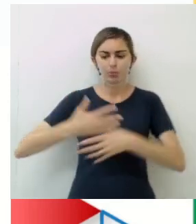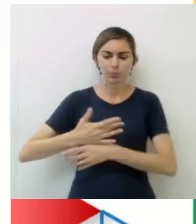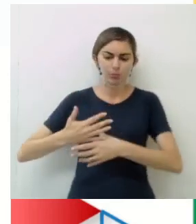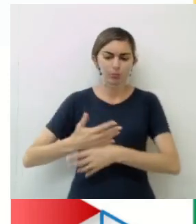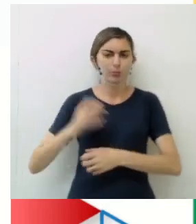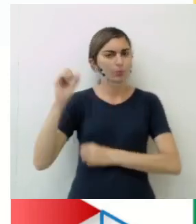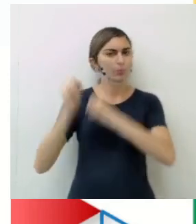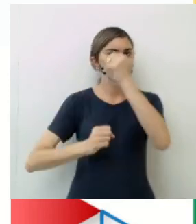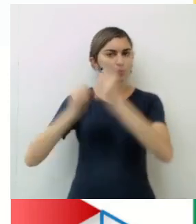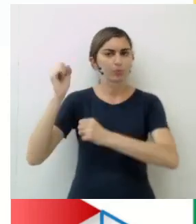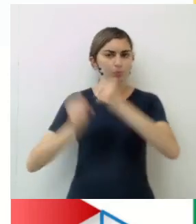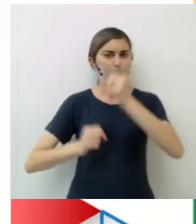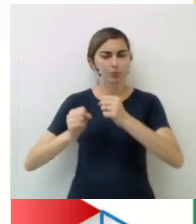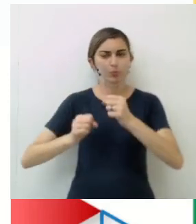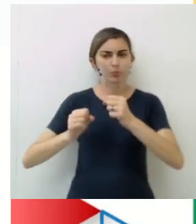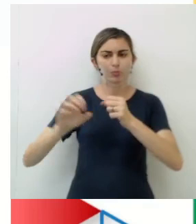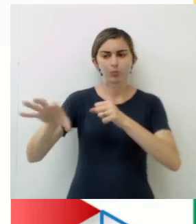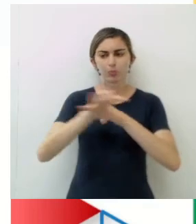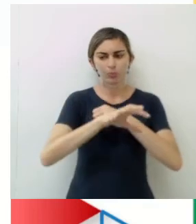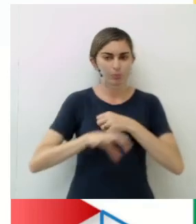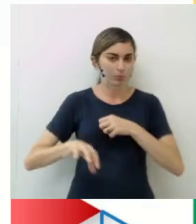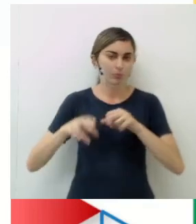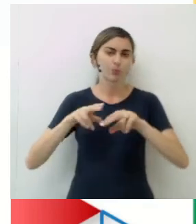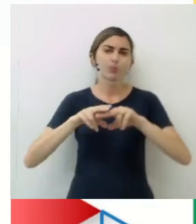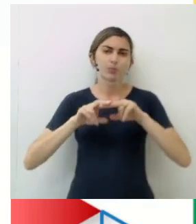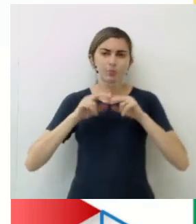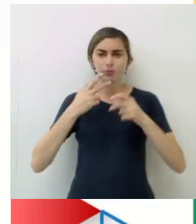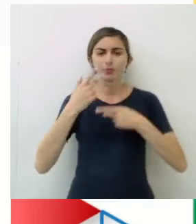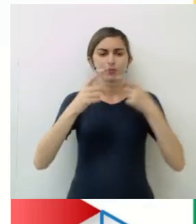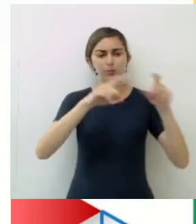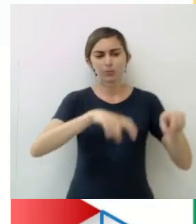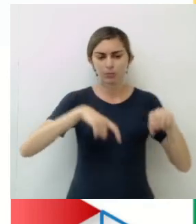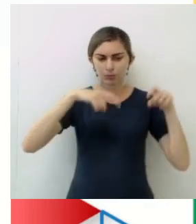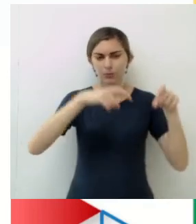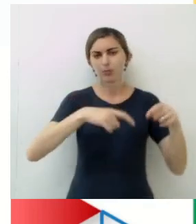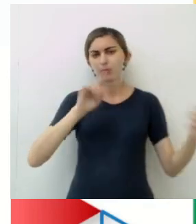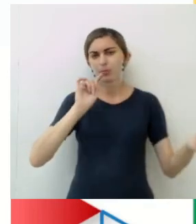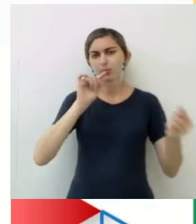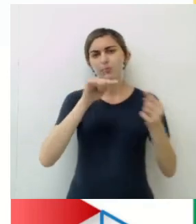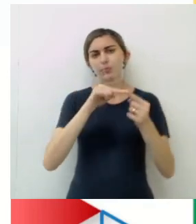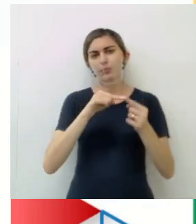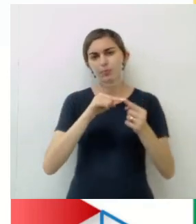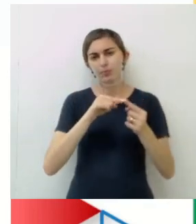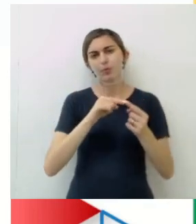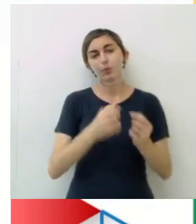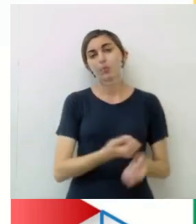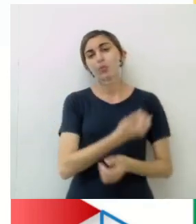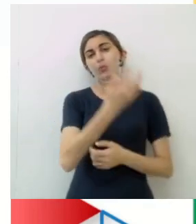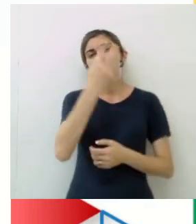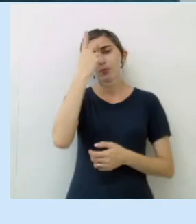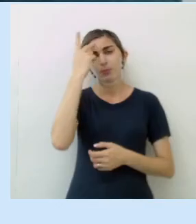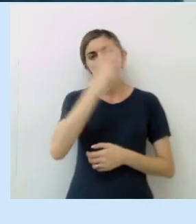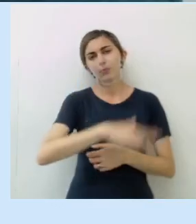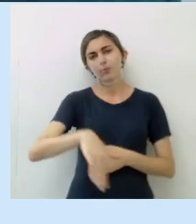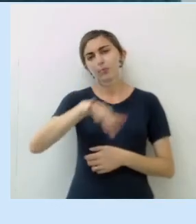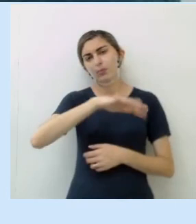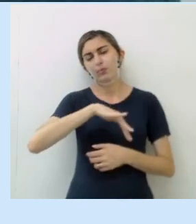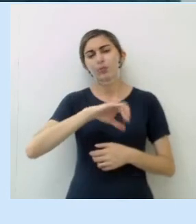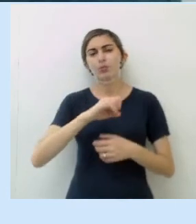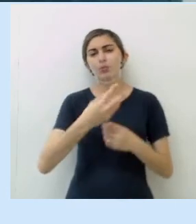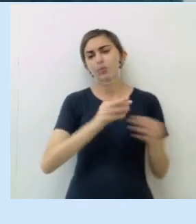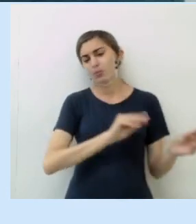urbanização, industrialização e demografia. Por isso que, quando a gente fala do campo, a gente sempre associa a quantidade de pessoas que estão ali ou